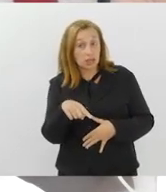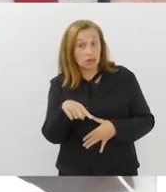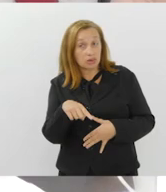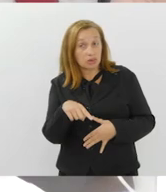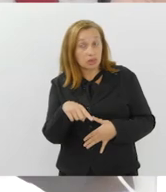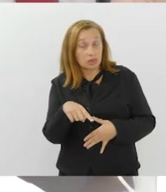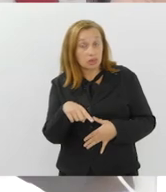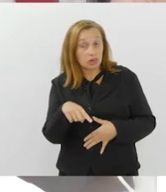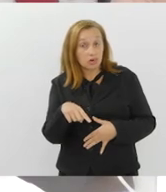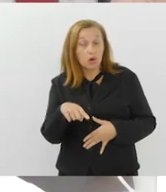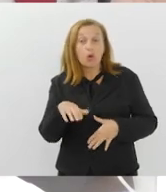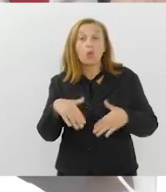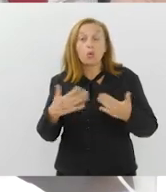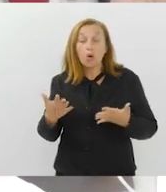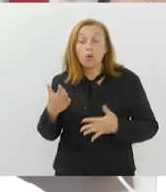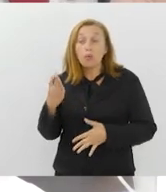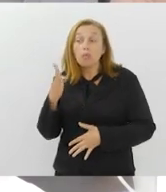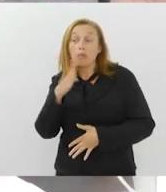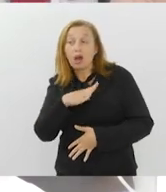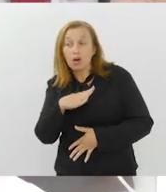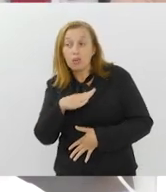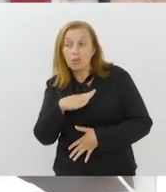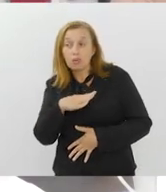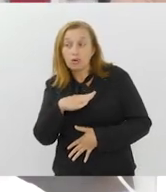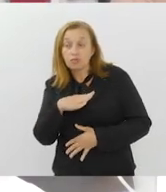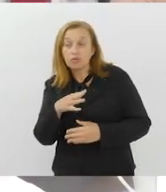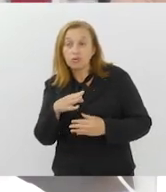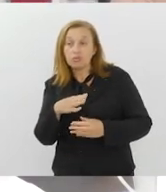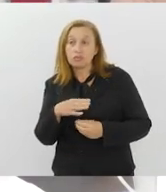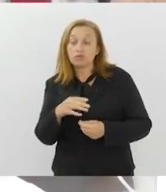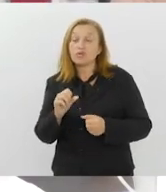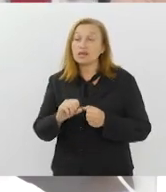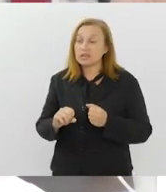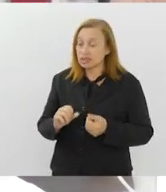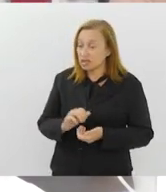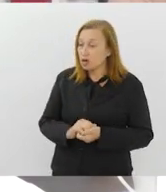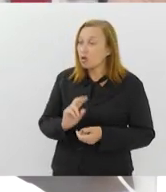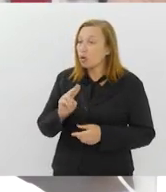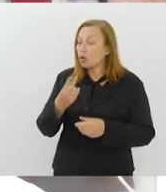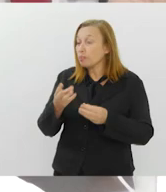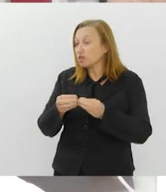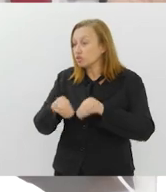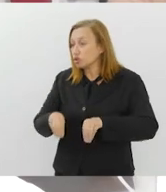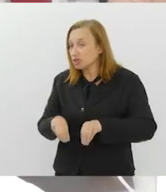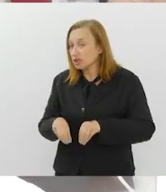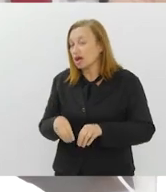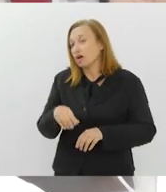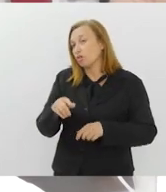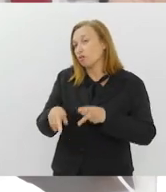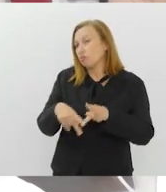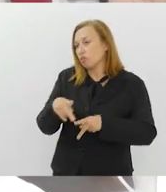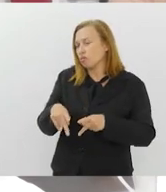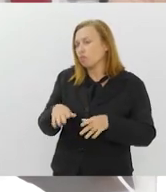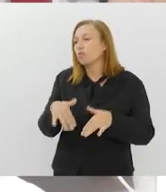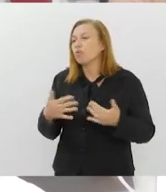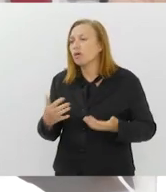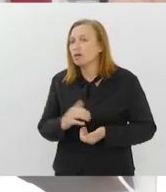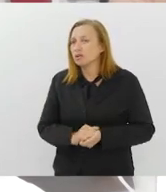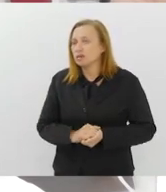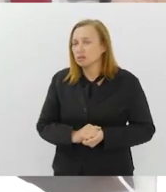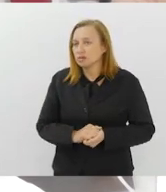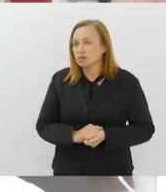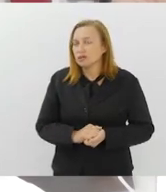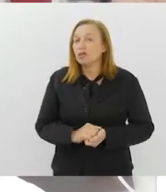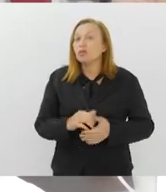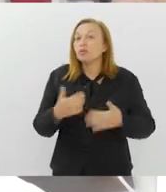eu vou fazer, que população que eu vou atingir? Foi uma hecatombe nuclear. Quando houve o cancelamento em